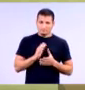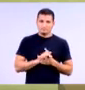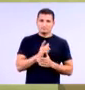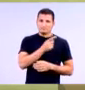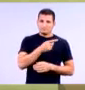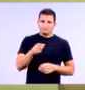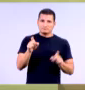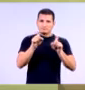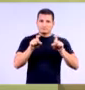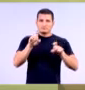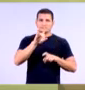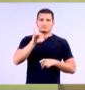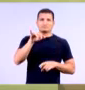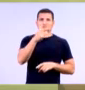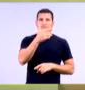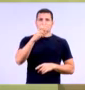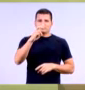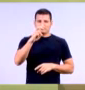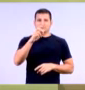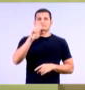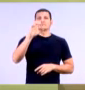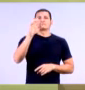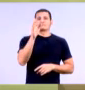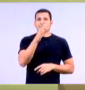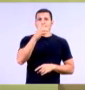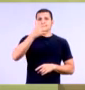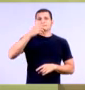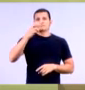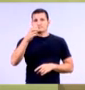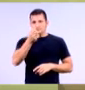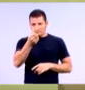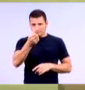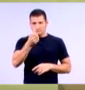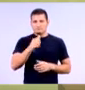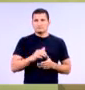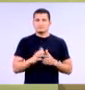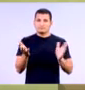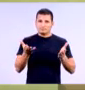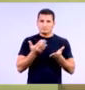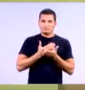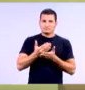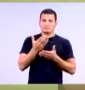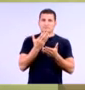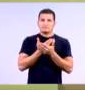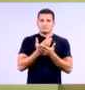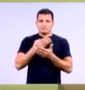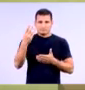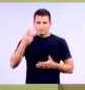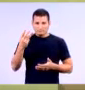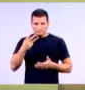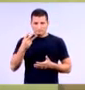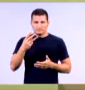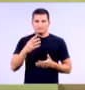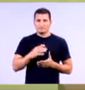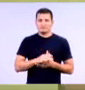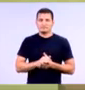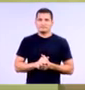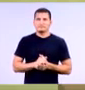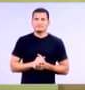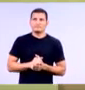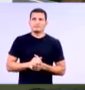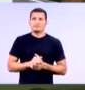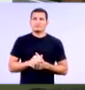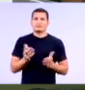dia 25 e 26. E agora nós iniciaremos a nossa terceira teleaula. Qual seria